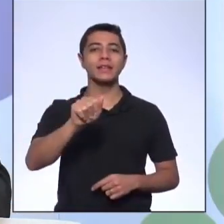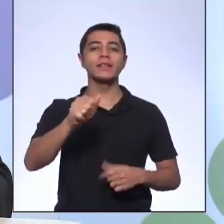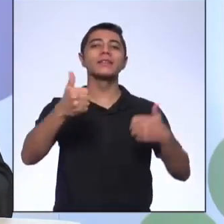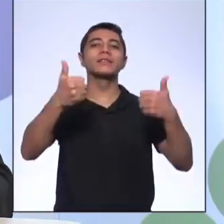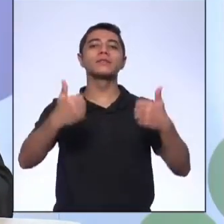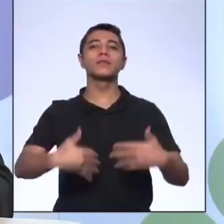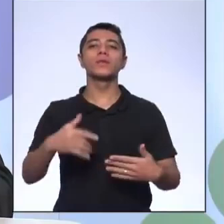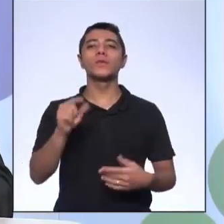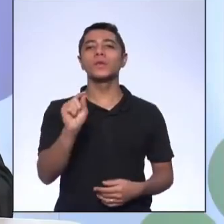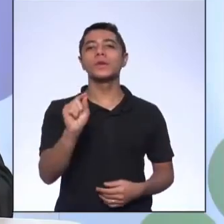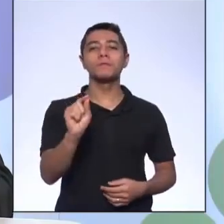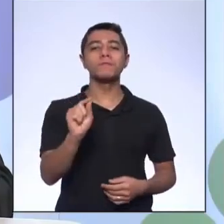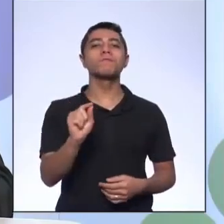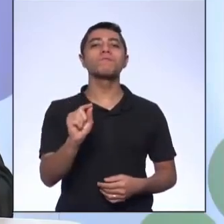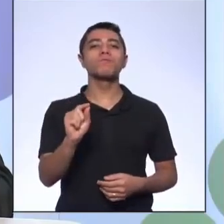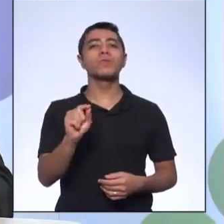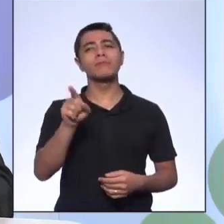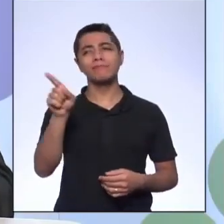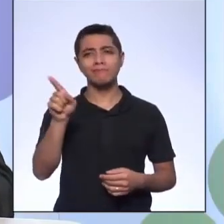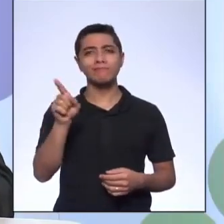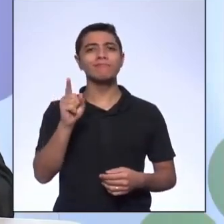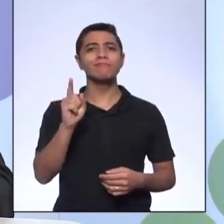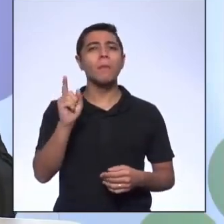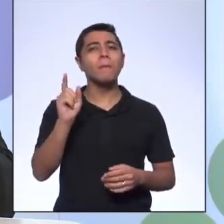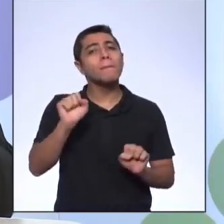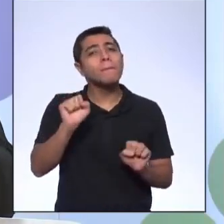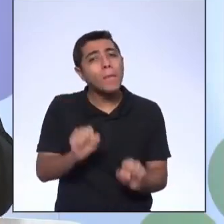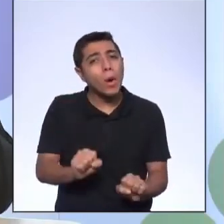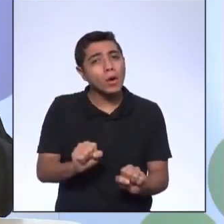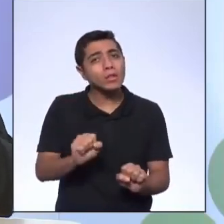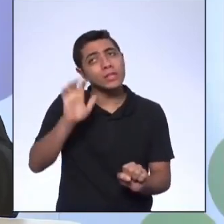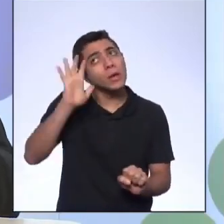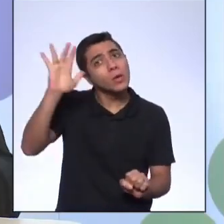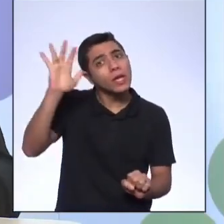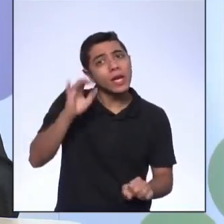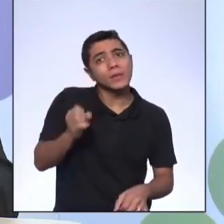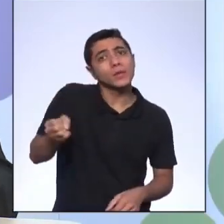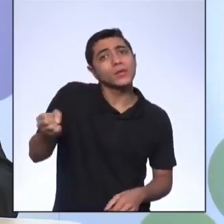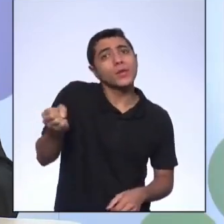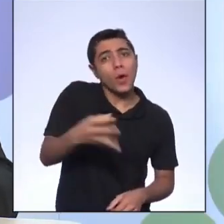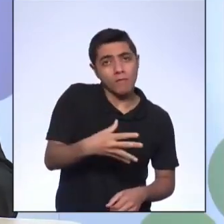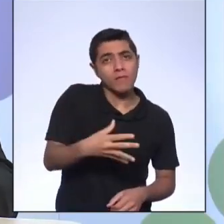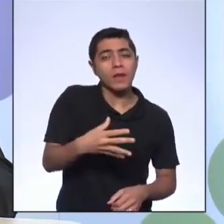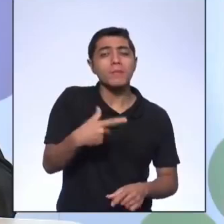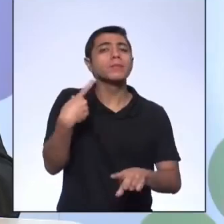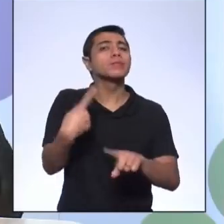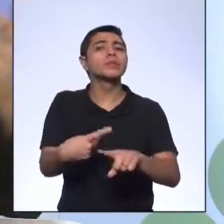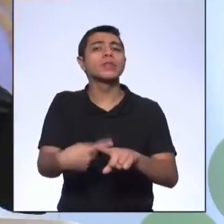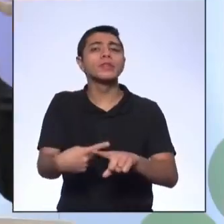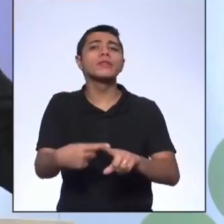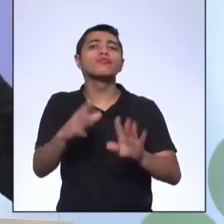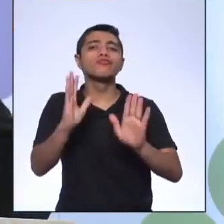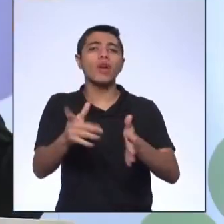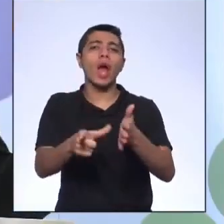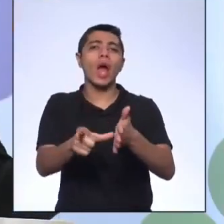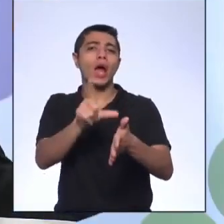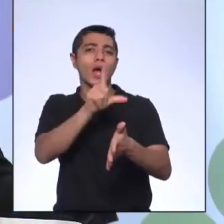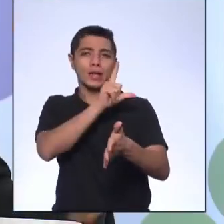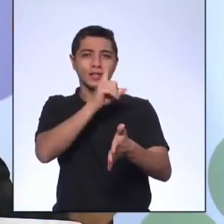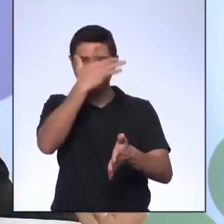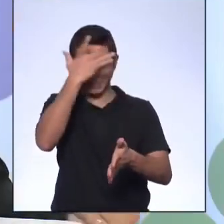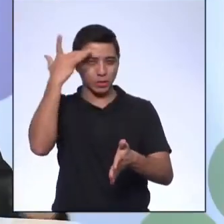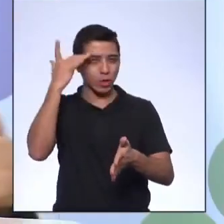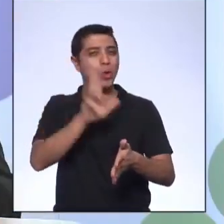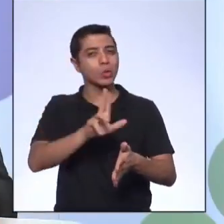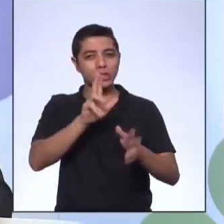versão aí como uma versão nova, né? Até então, porque se trabalhava com aquela antiga